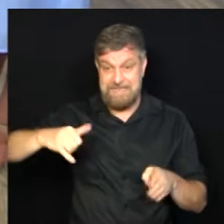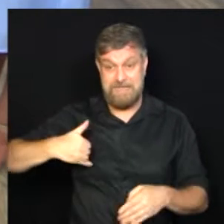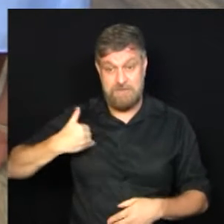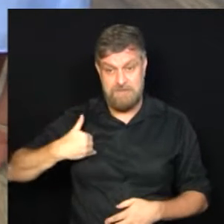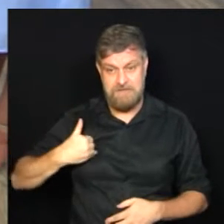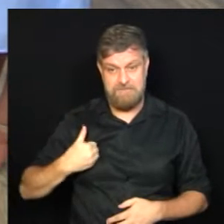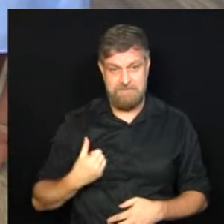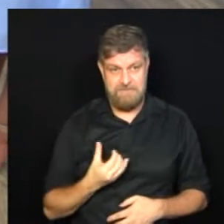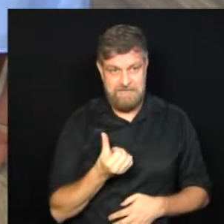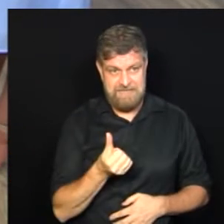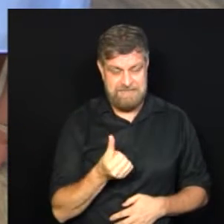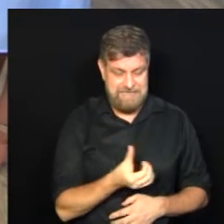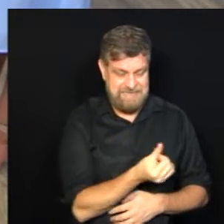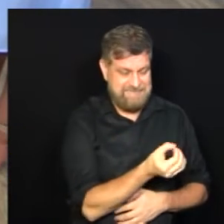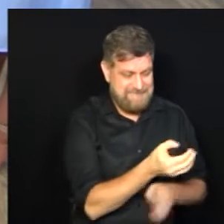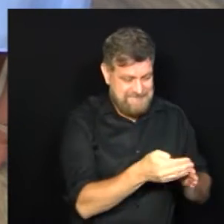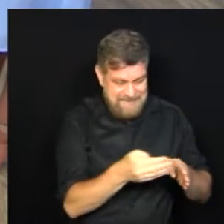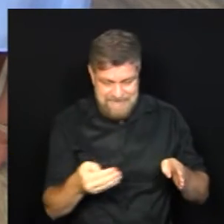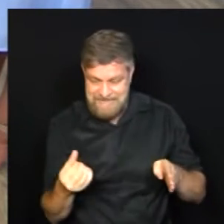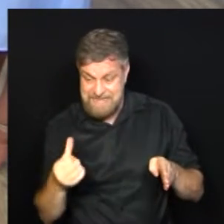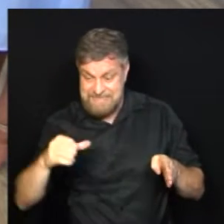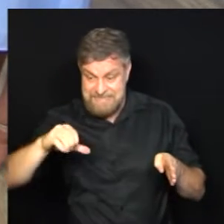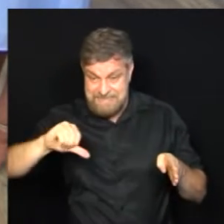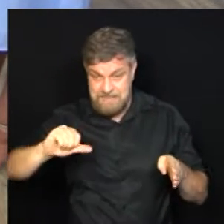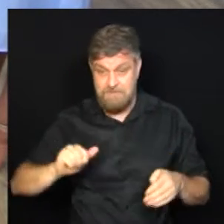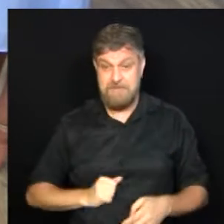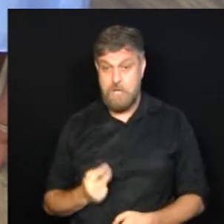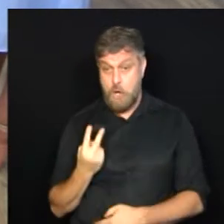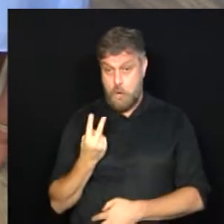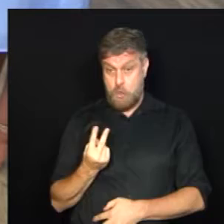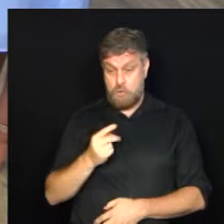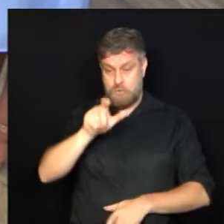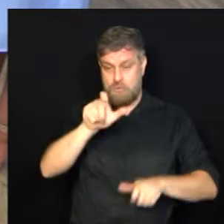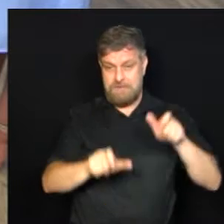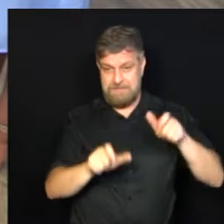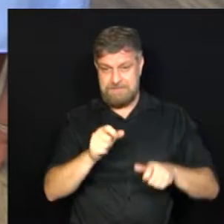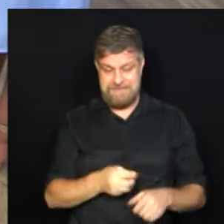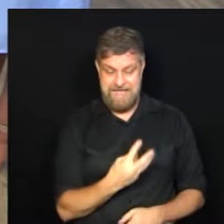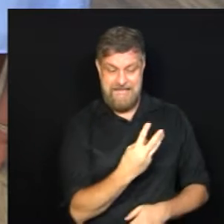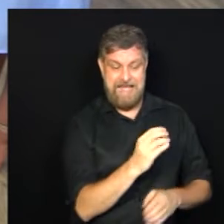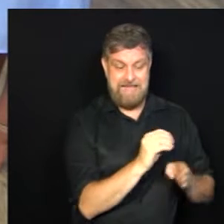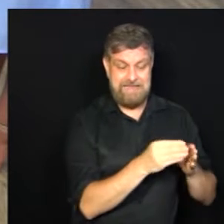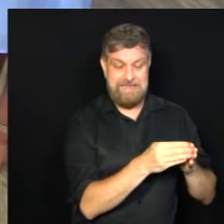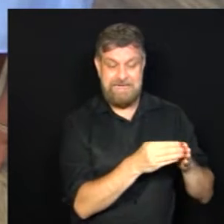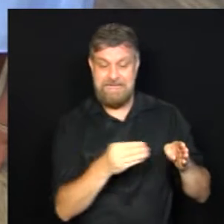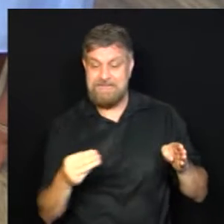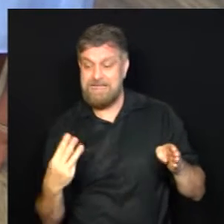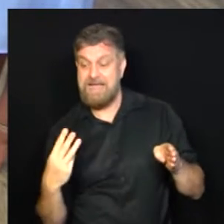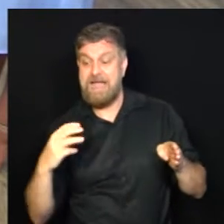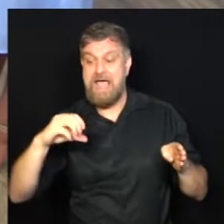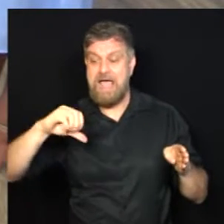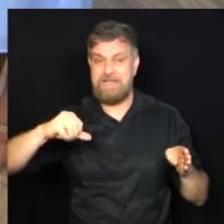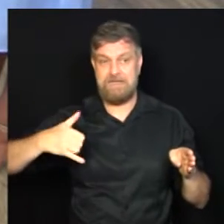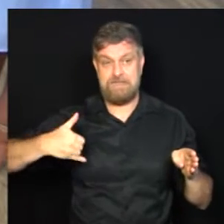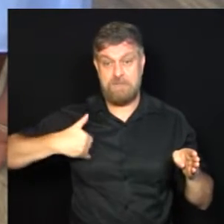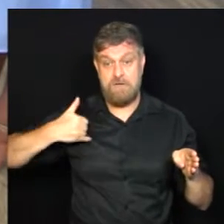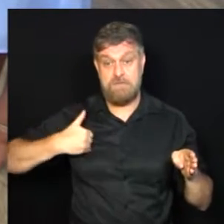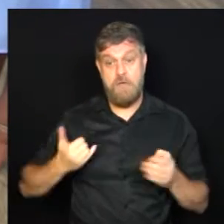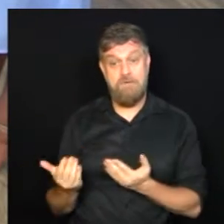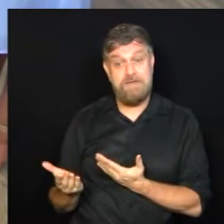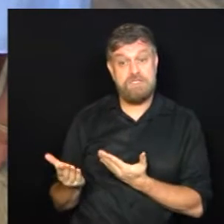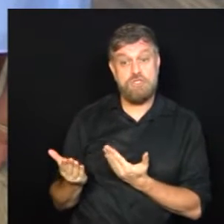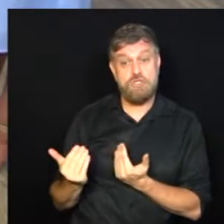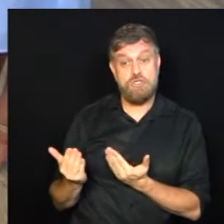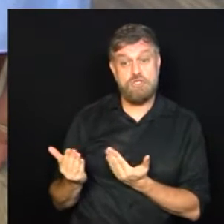entre 60 e 69 e 2 pessoas entre 30 e 39 anos, pessoas